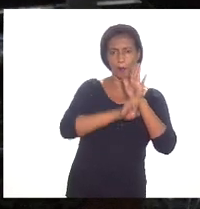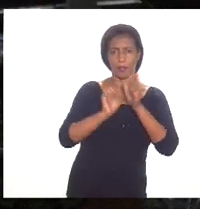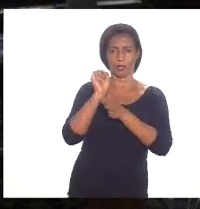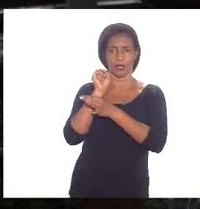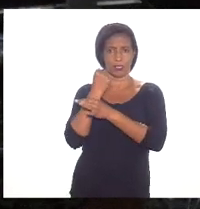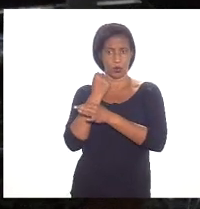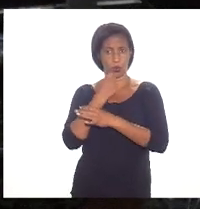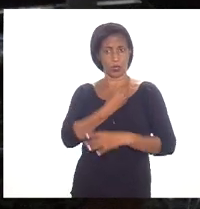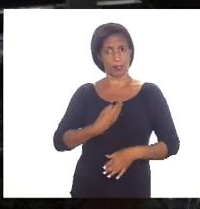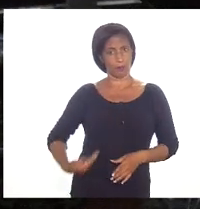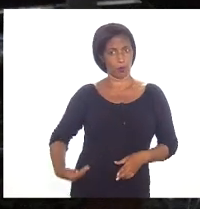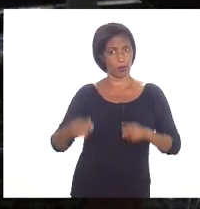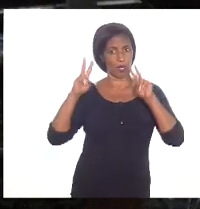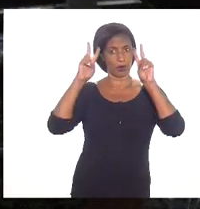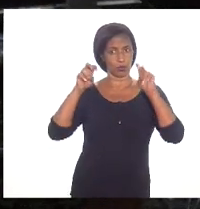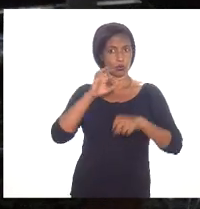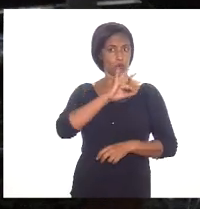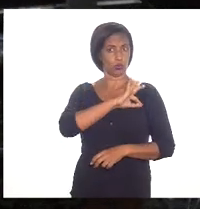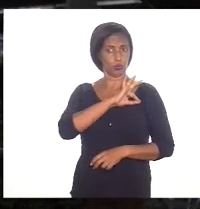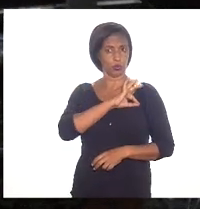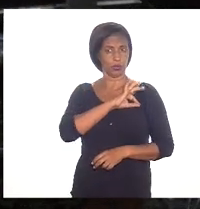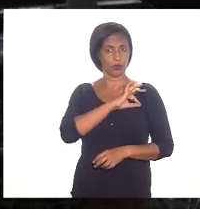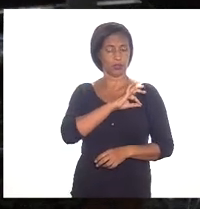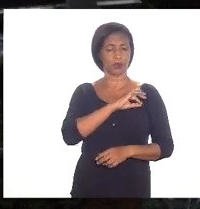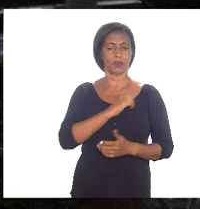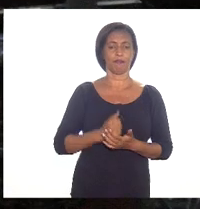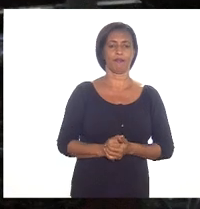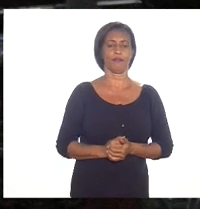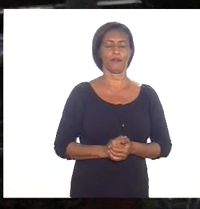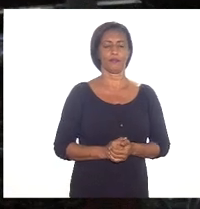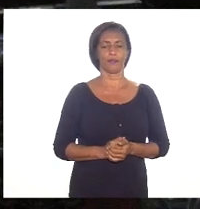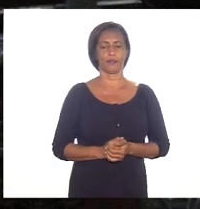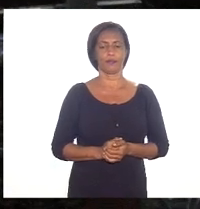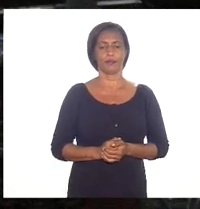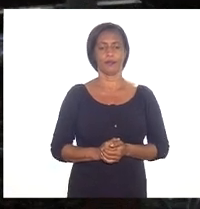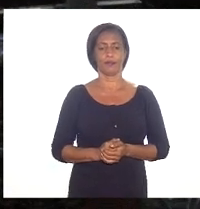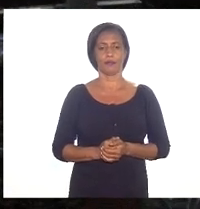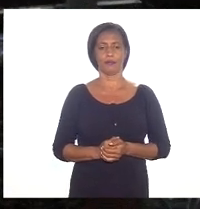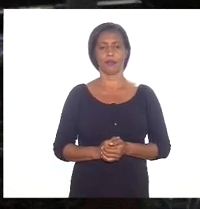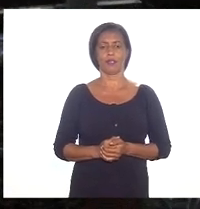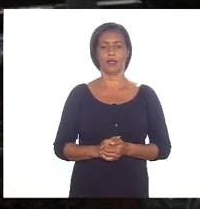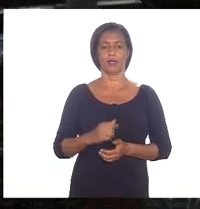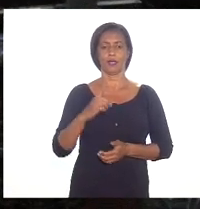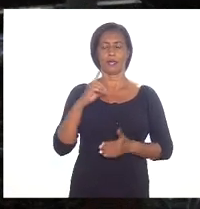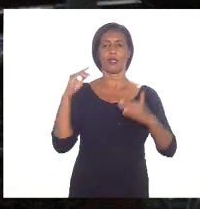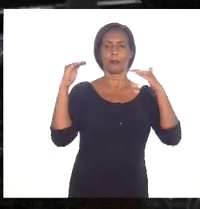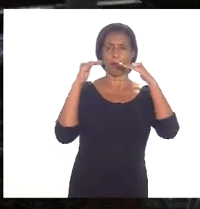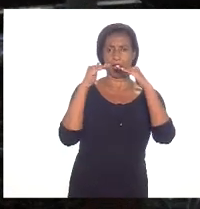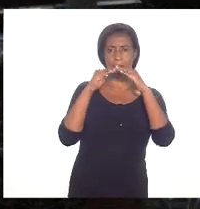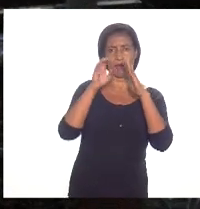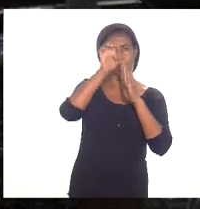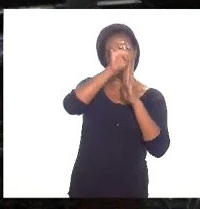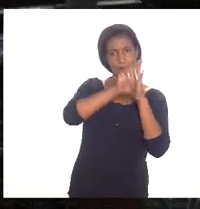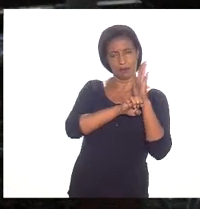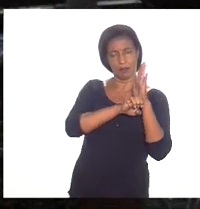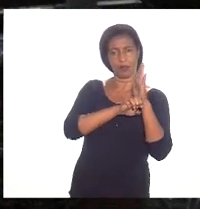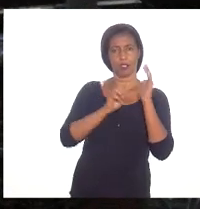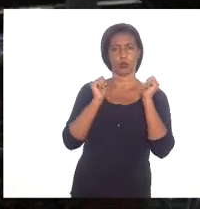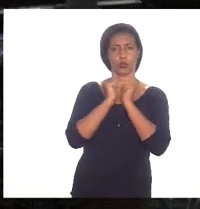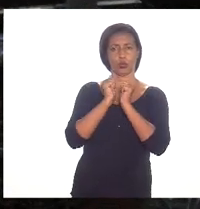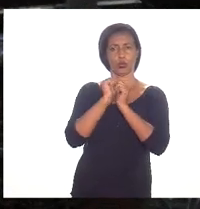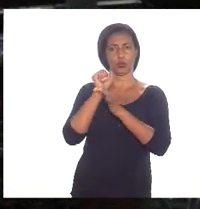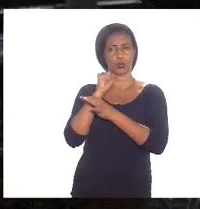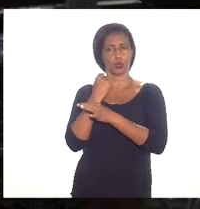pública e assunto de polícia, favorável com as emendas da Comissão de Constituição e Justiça. Defesa Civil, favorável com as emendas da Comissão de Constituição e Justiça.